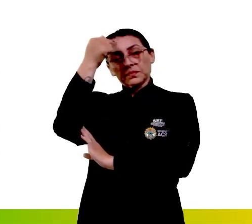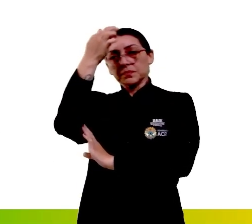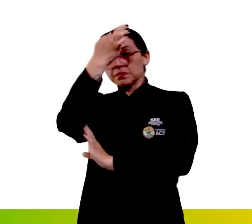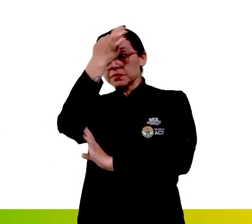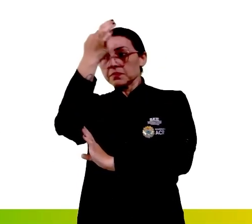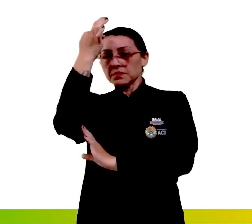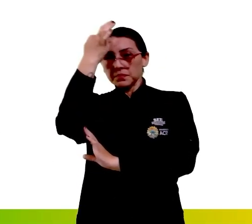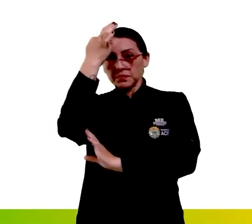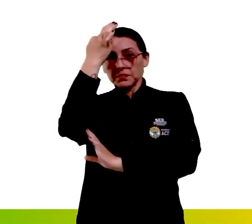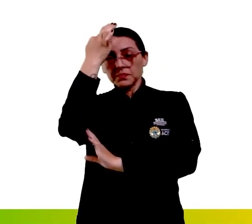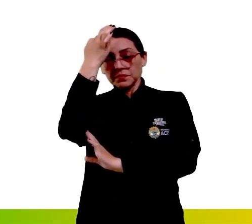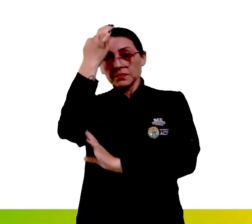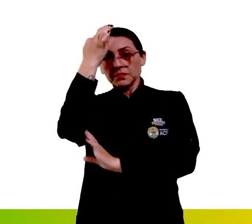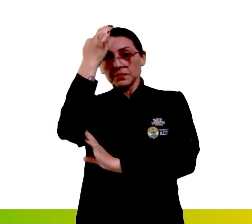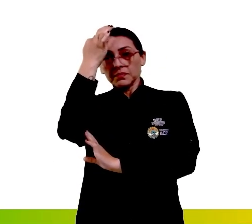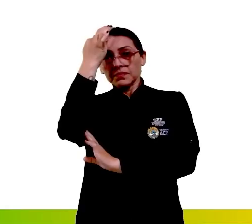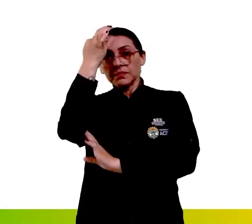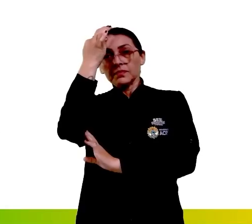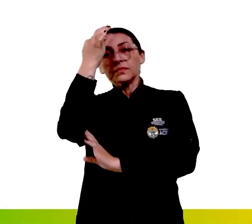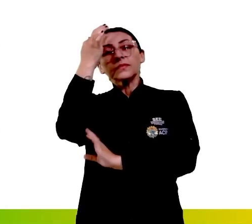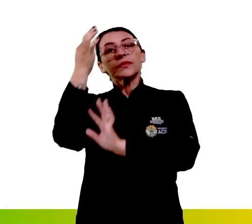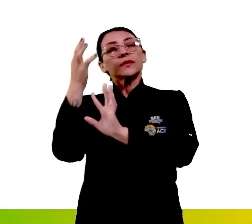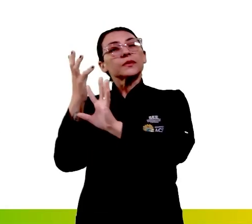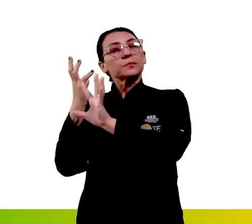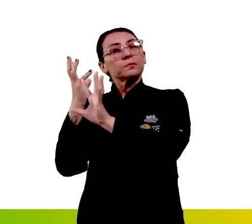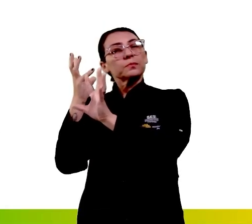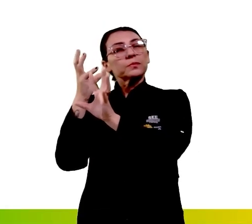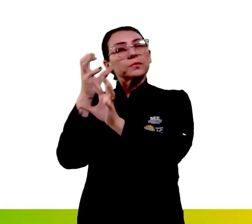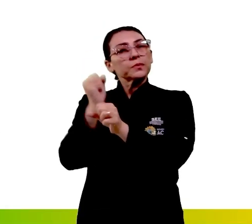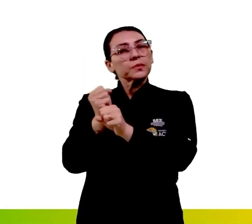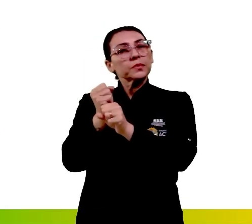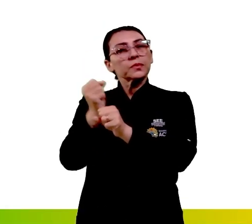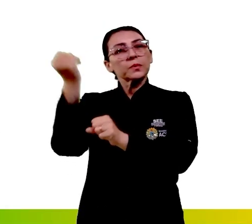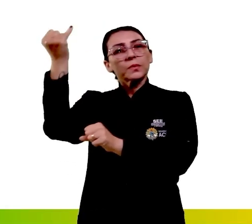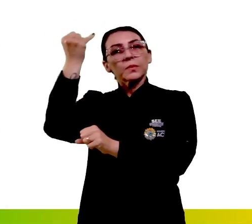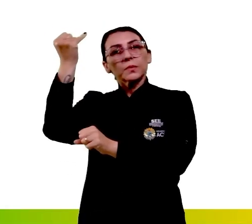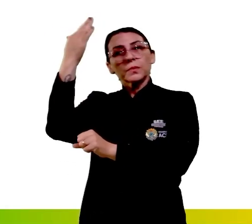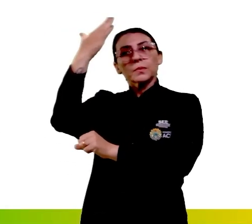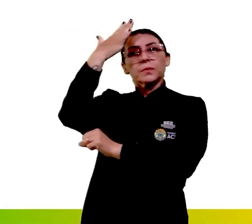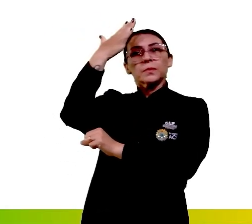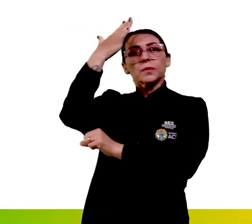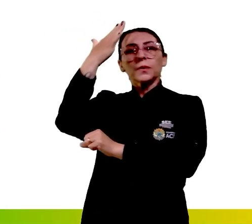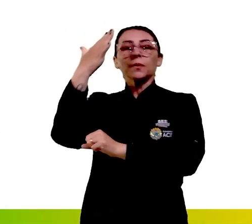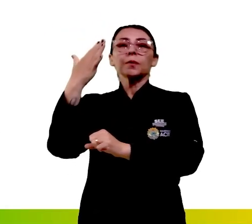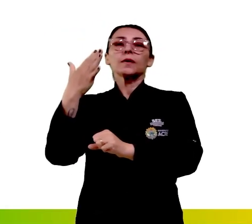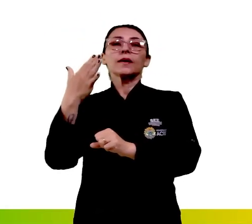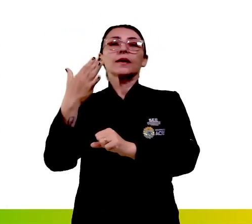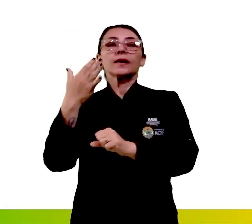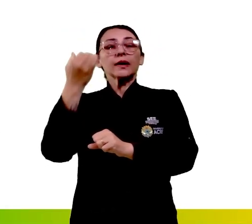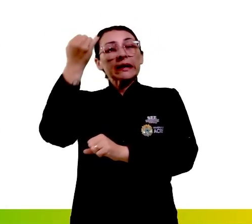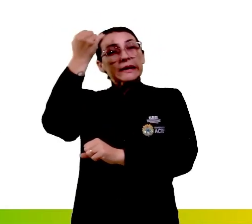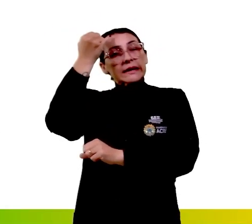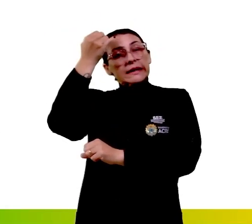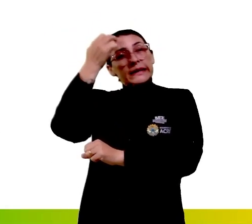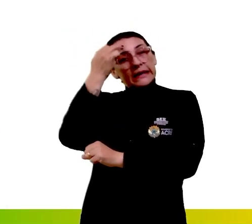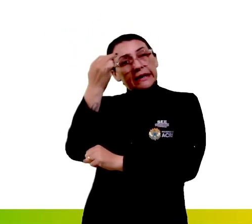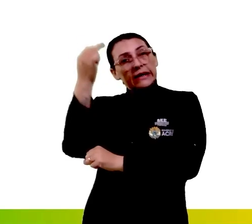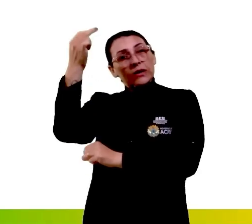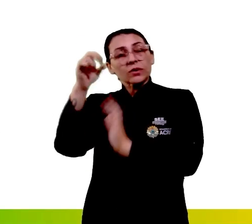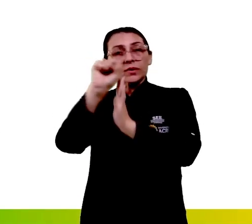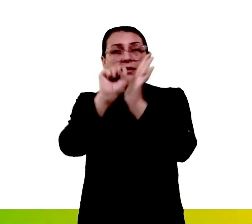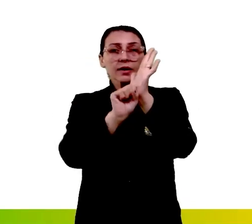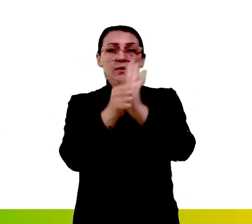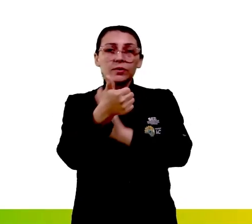filósofos clássicos, eles vão ser resgatados. Iluminismo, movimento intelectual do século